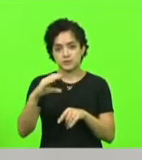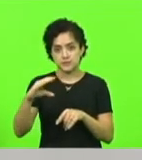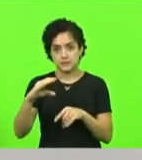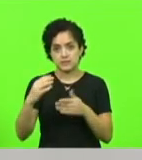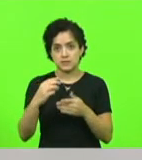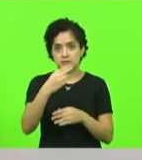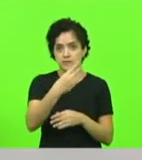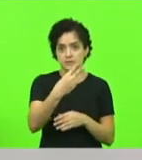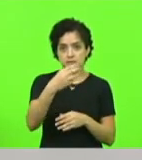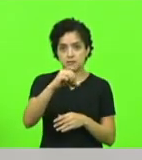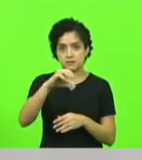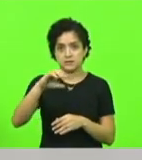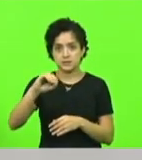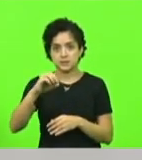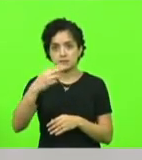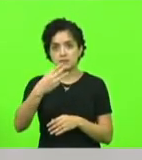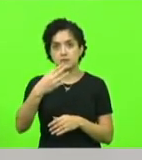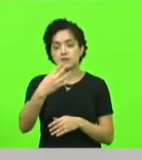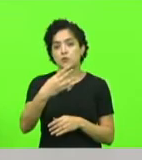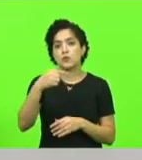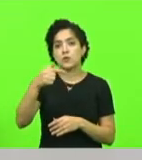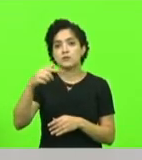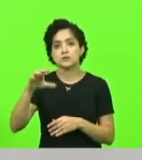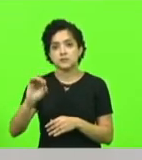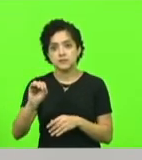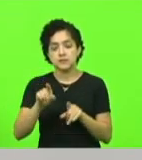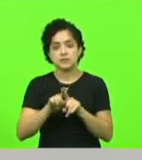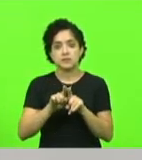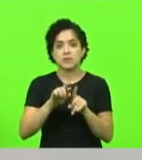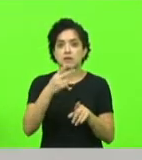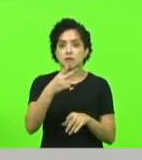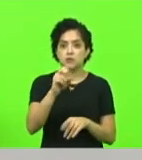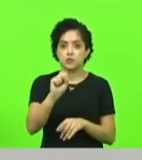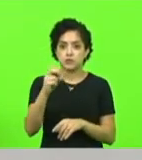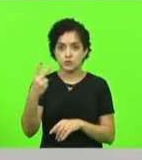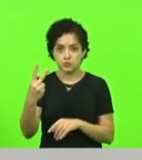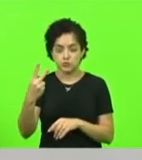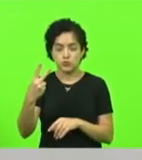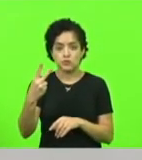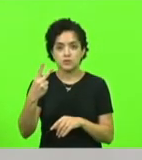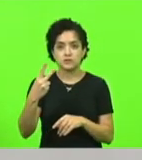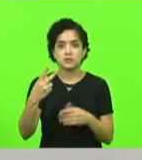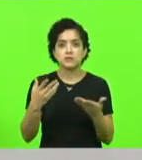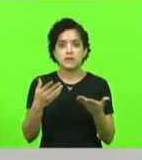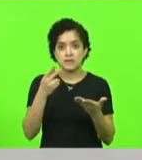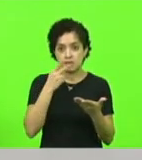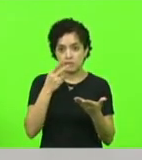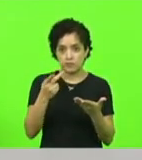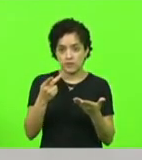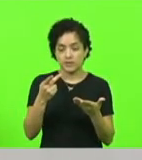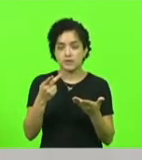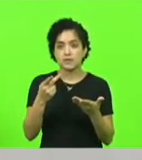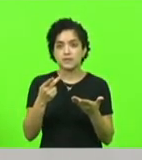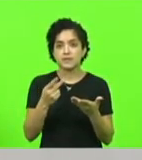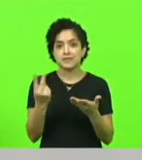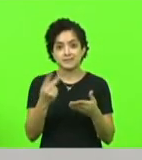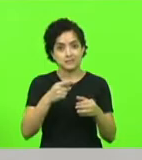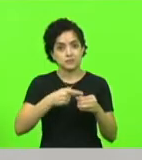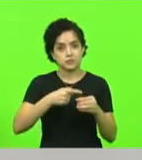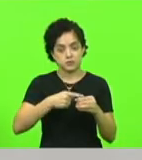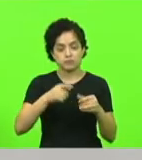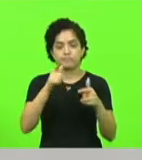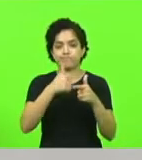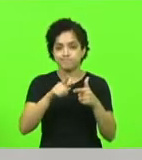quanto da 163, Kennedy, lá no extremo oeste, quanto da 282, que falei na semana passada, de Irani a Ponte Serada, que encontra-se também em